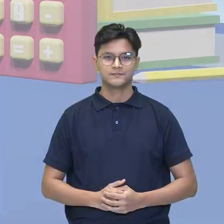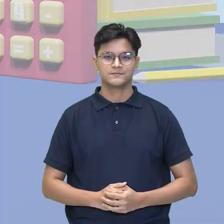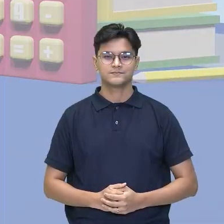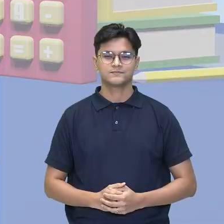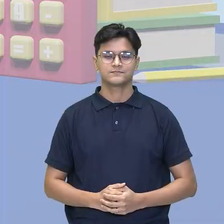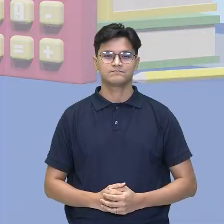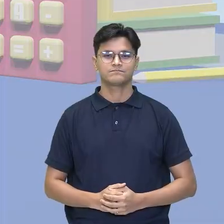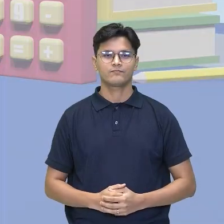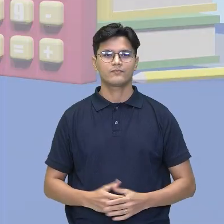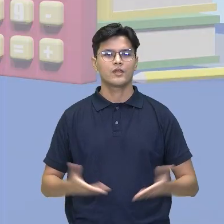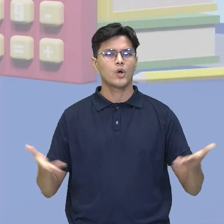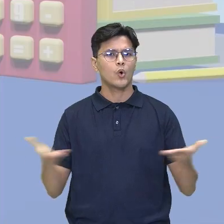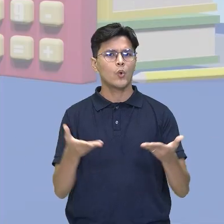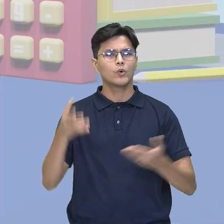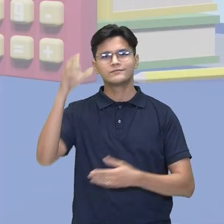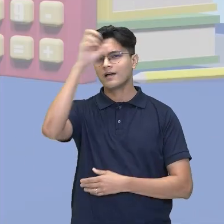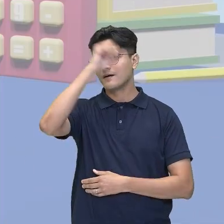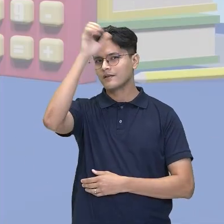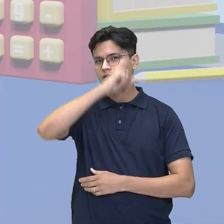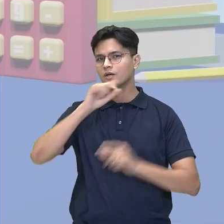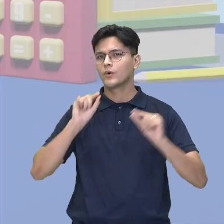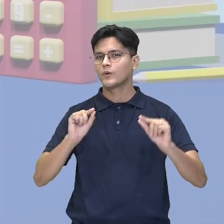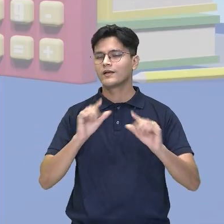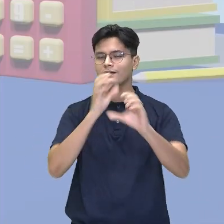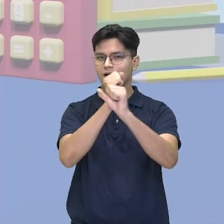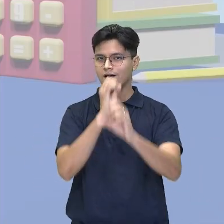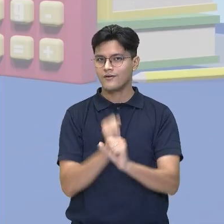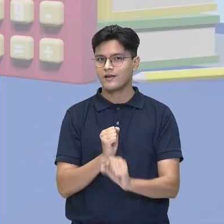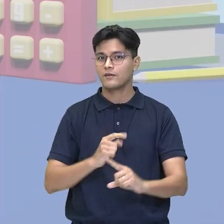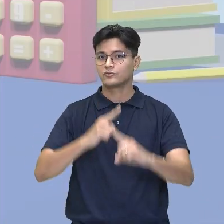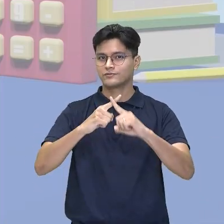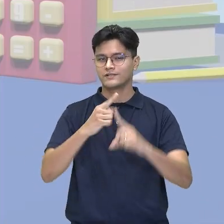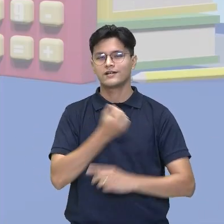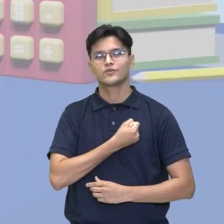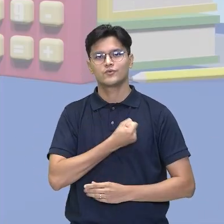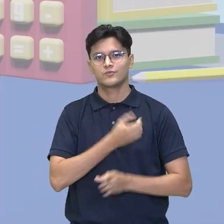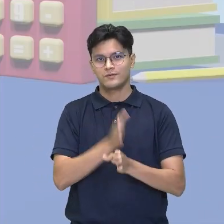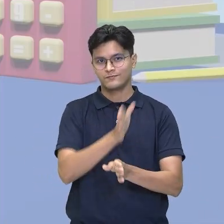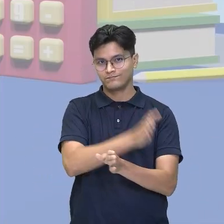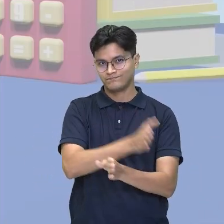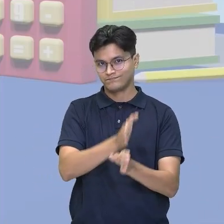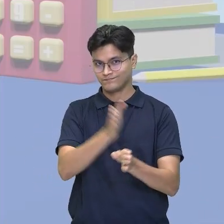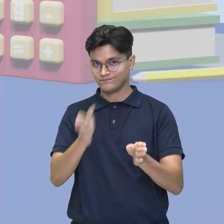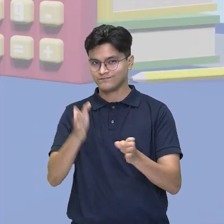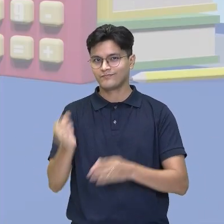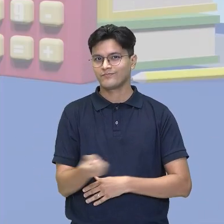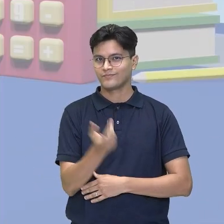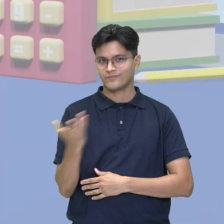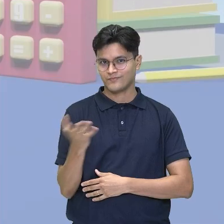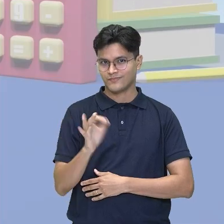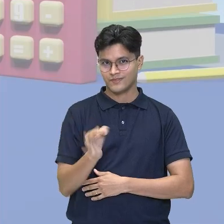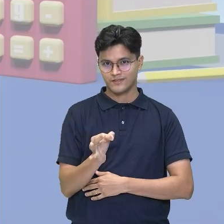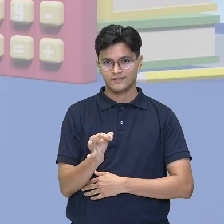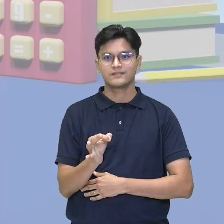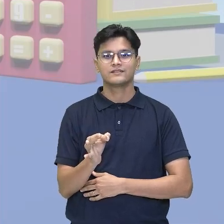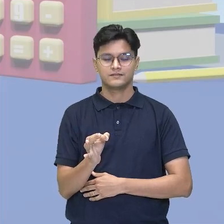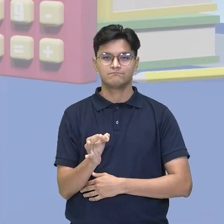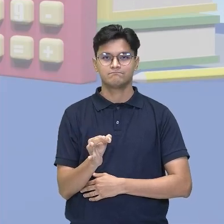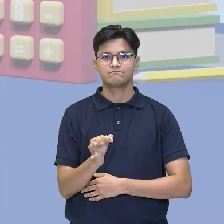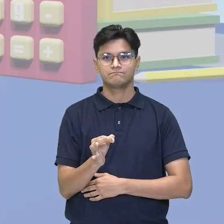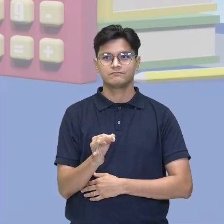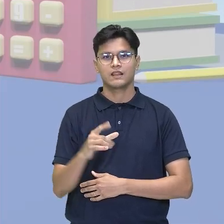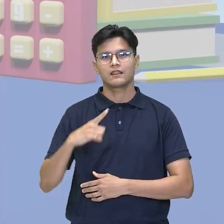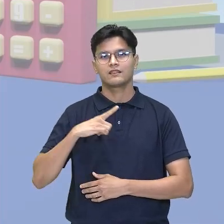Hoje a gente vai aprender a multiplicar os números inteiros. Sabem, né? Os números que têm sinais positivos